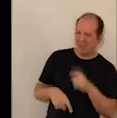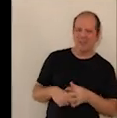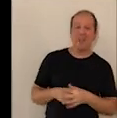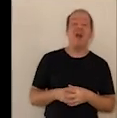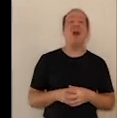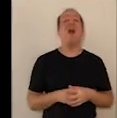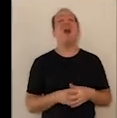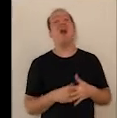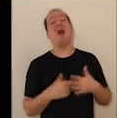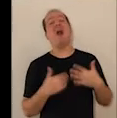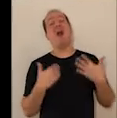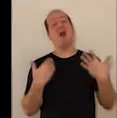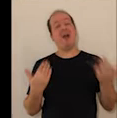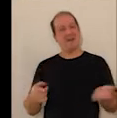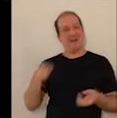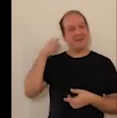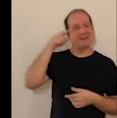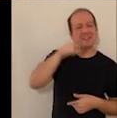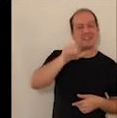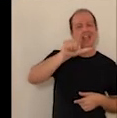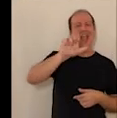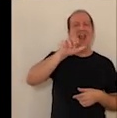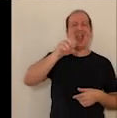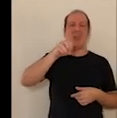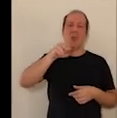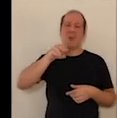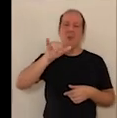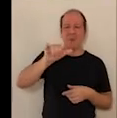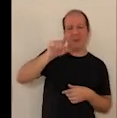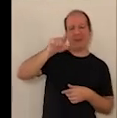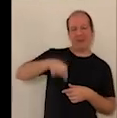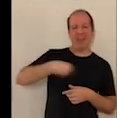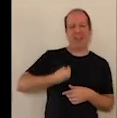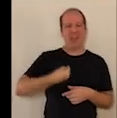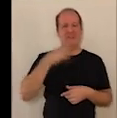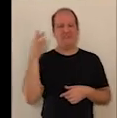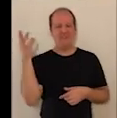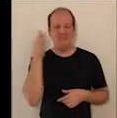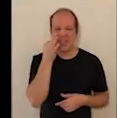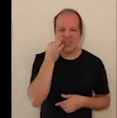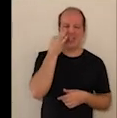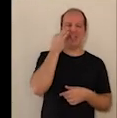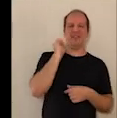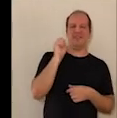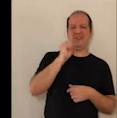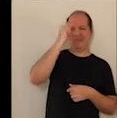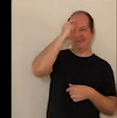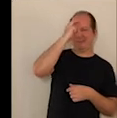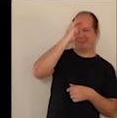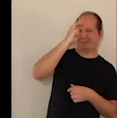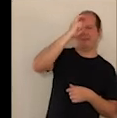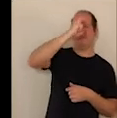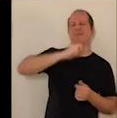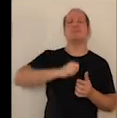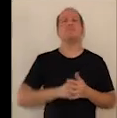Ah! Então é você, Leone. Que menino vivo. Que filhinho inteligente.